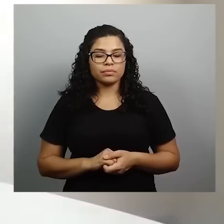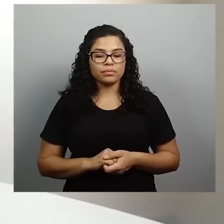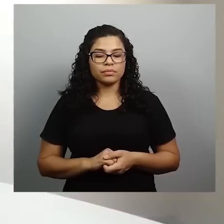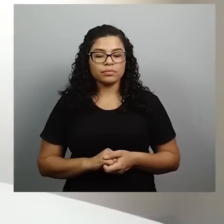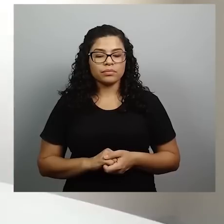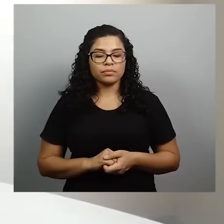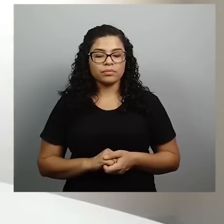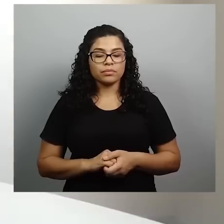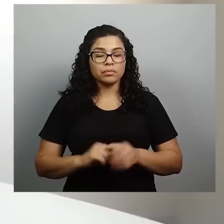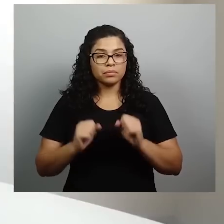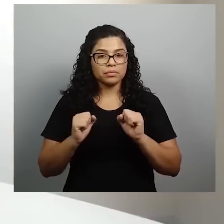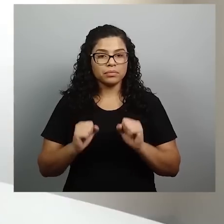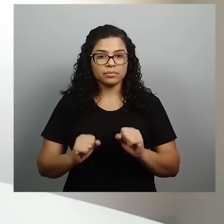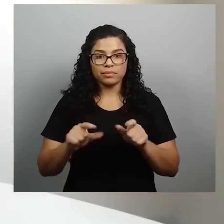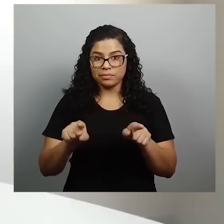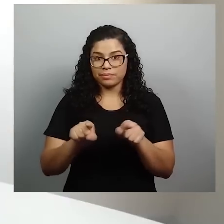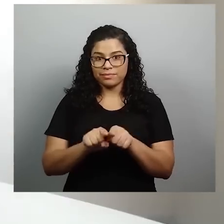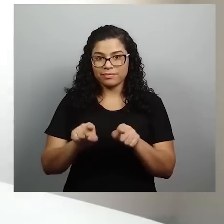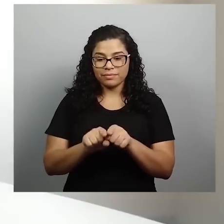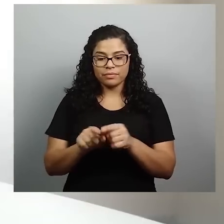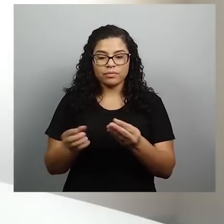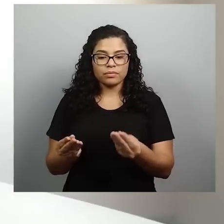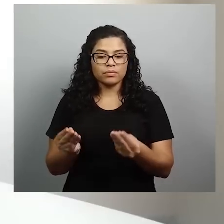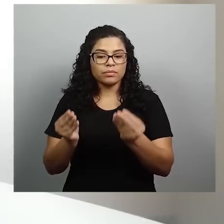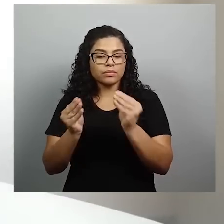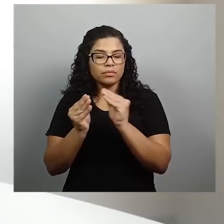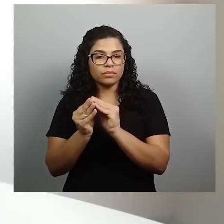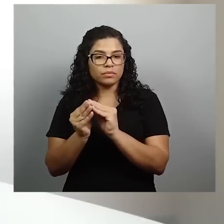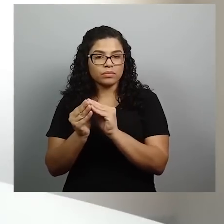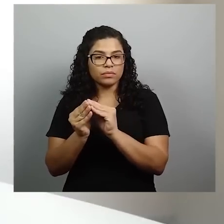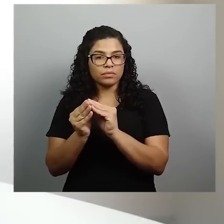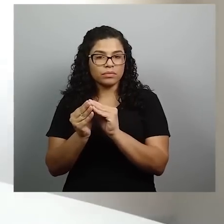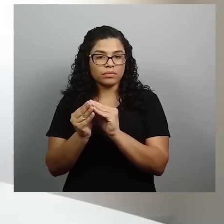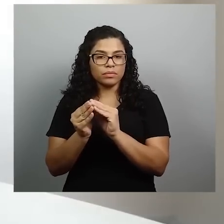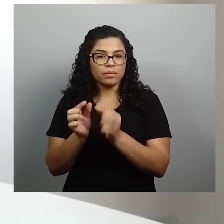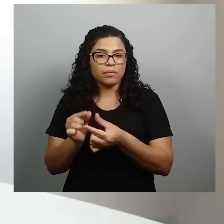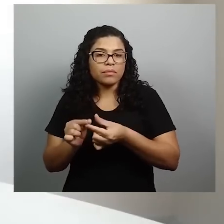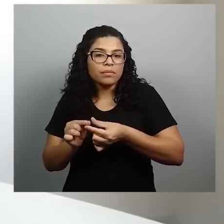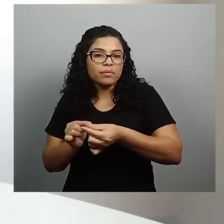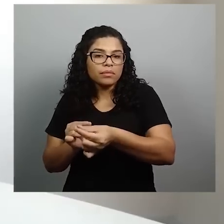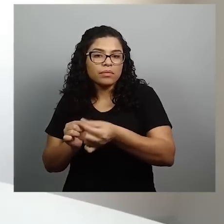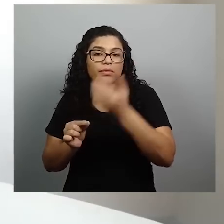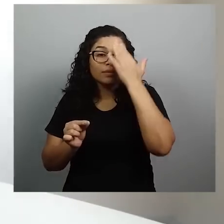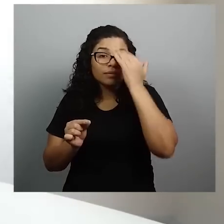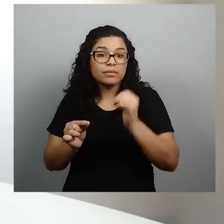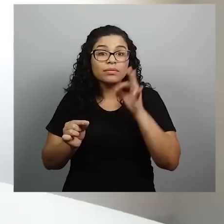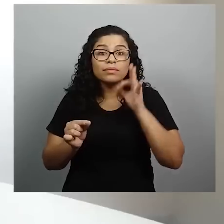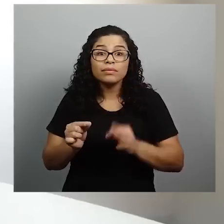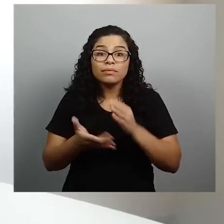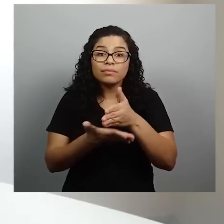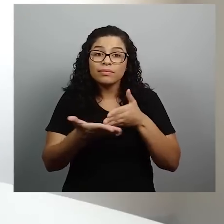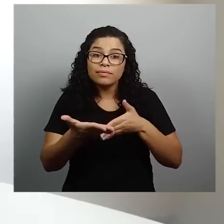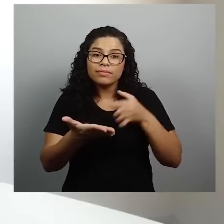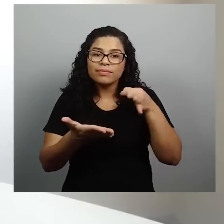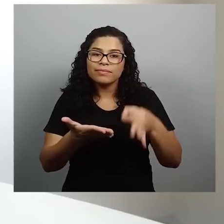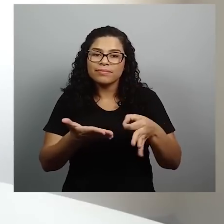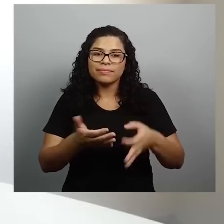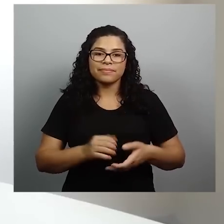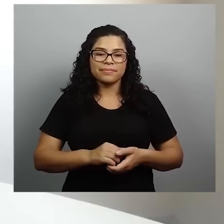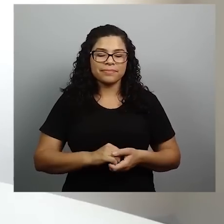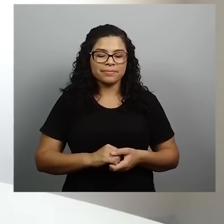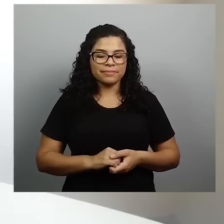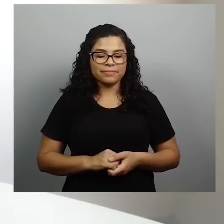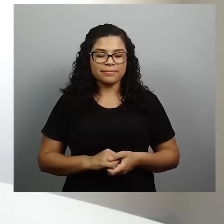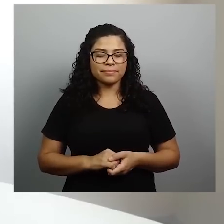E você pode dobrar essa folha ao meio para saber qual